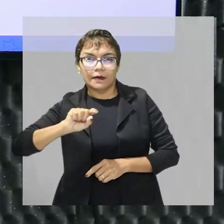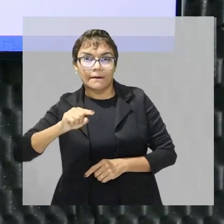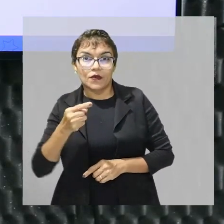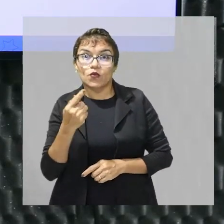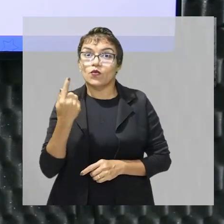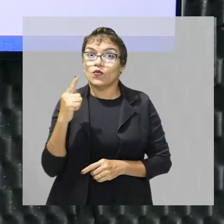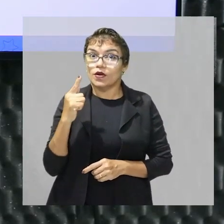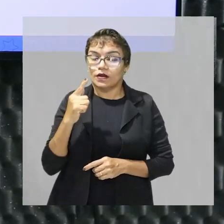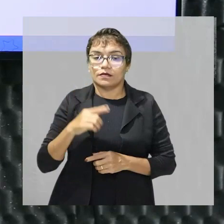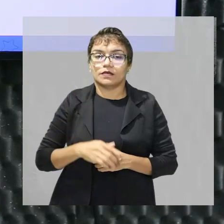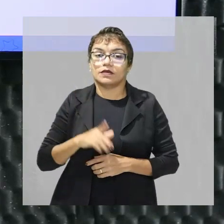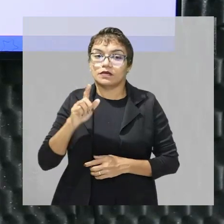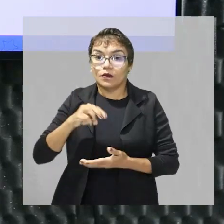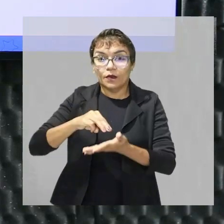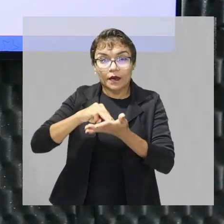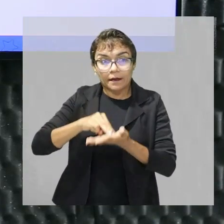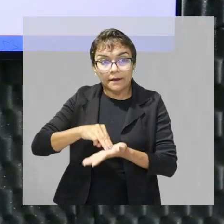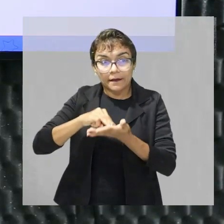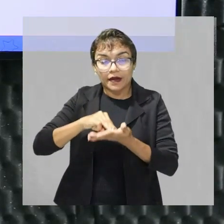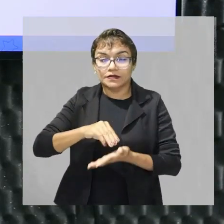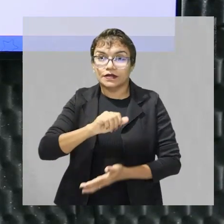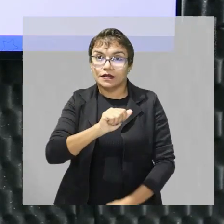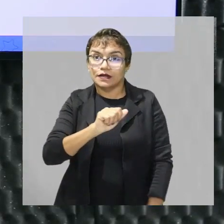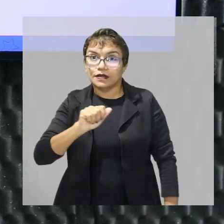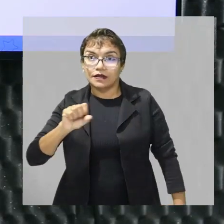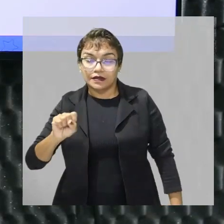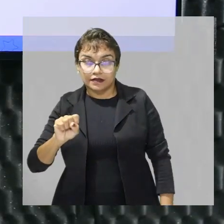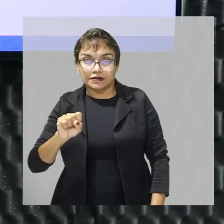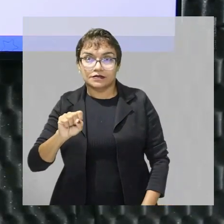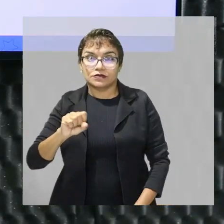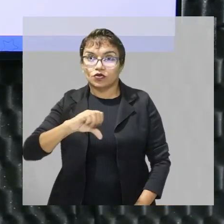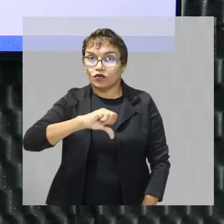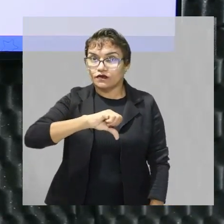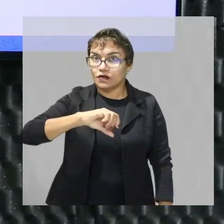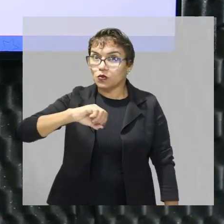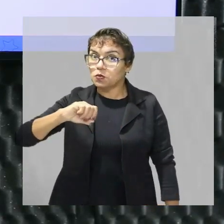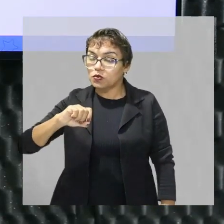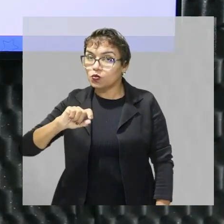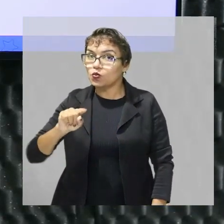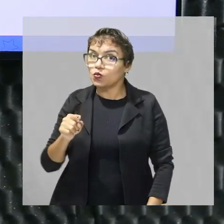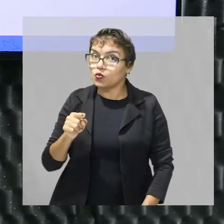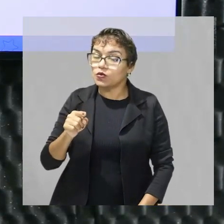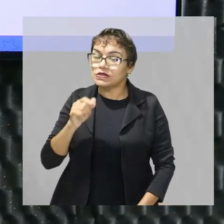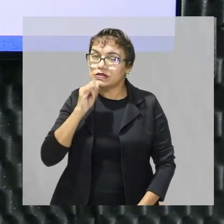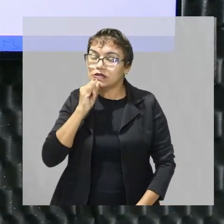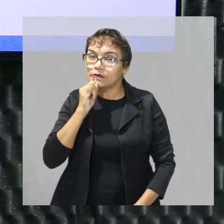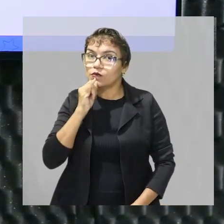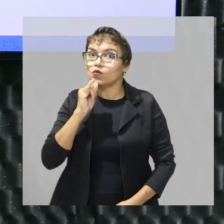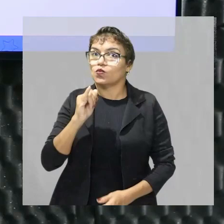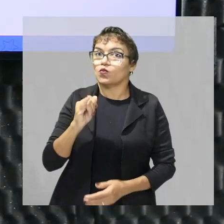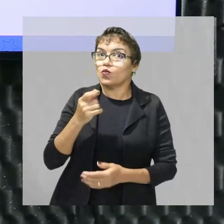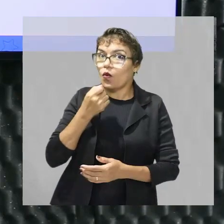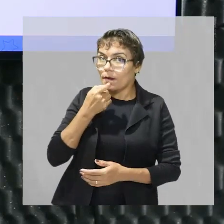AS nos 900 mil comprimidos, certo? Olhando agora para a reação, e